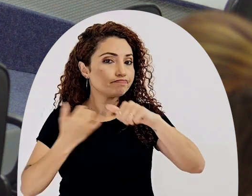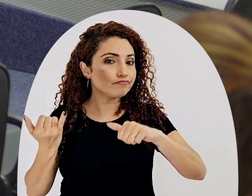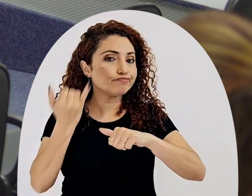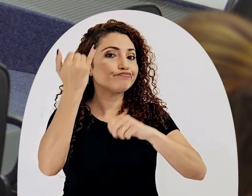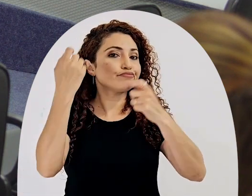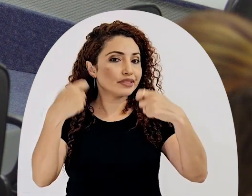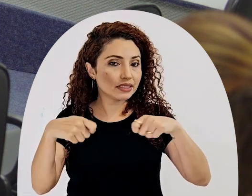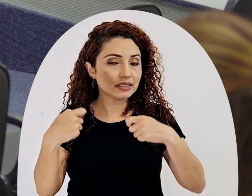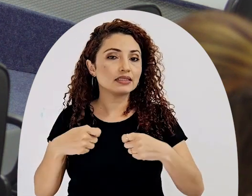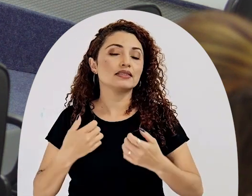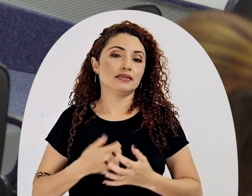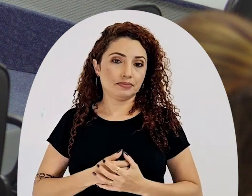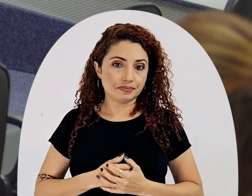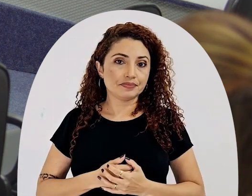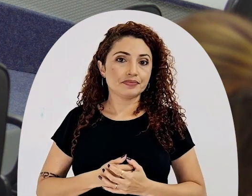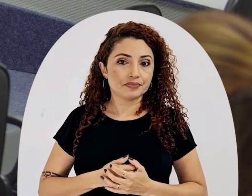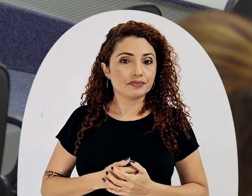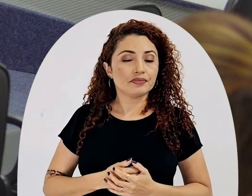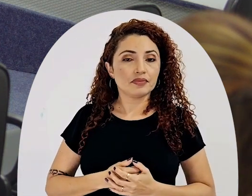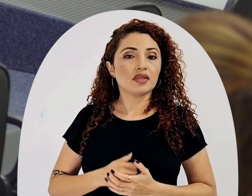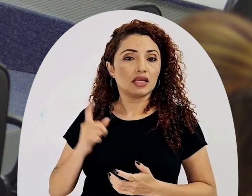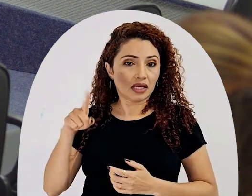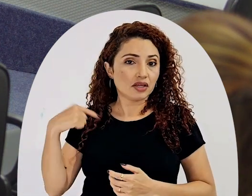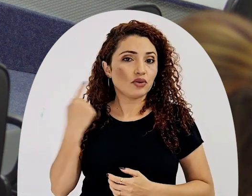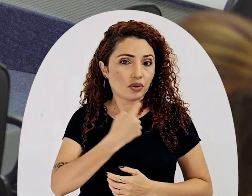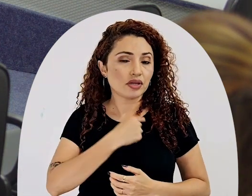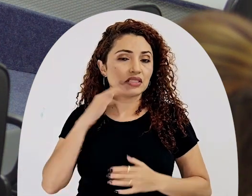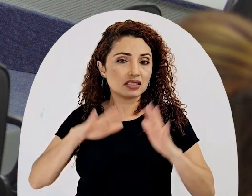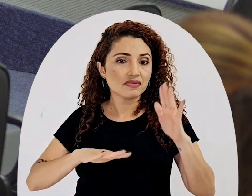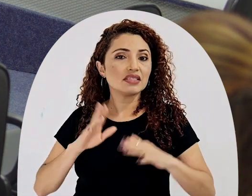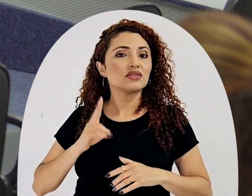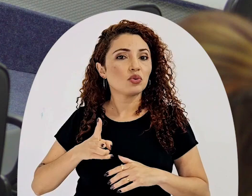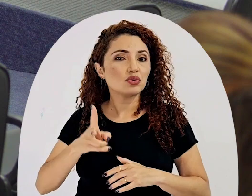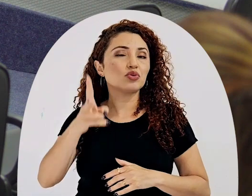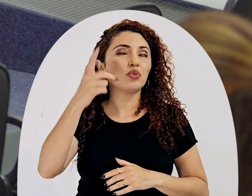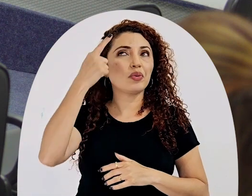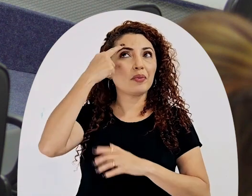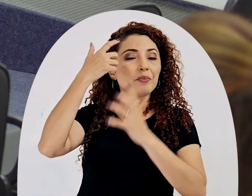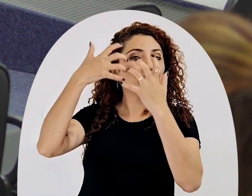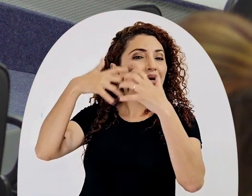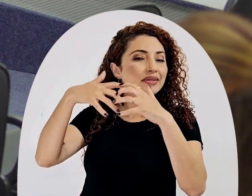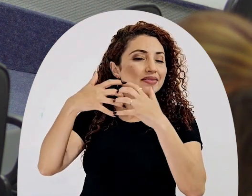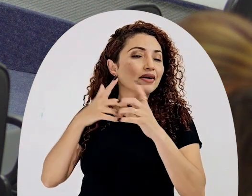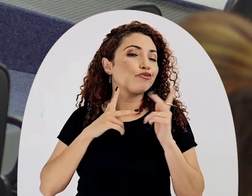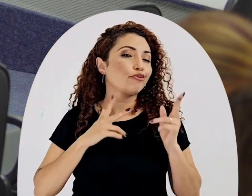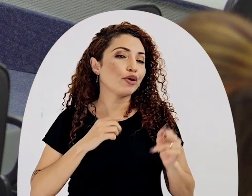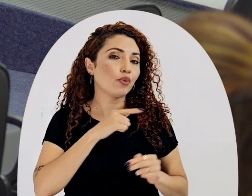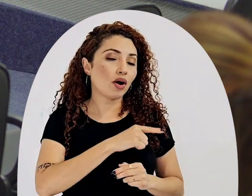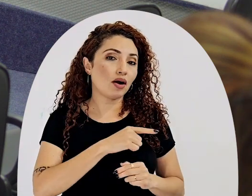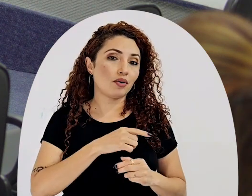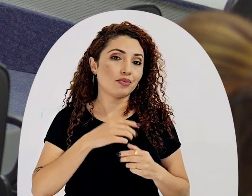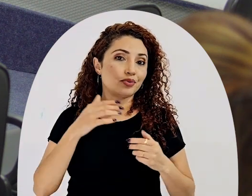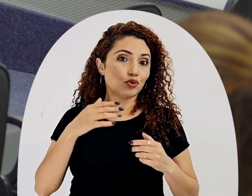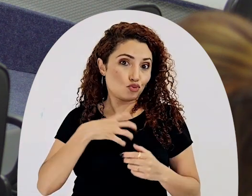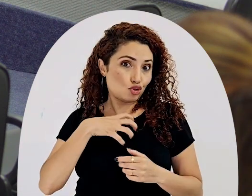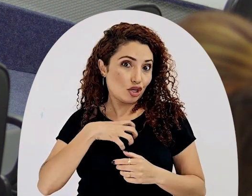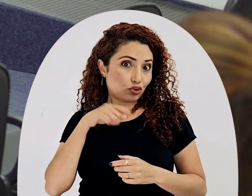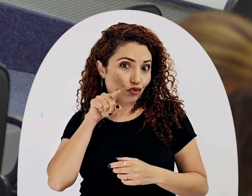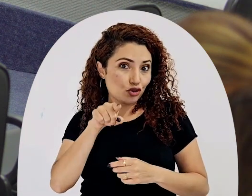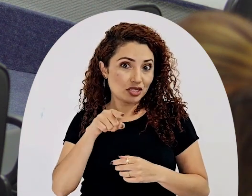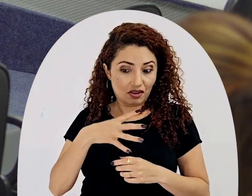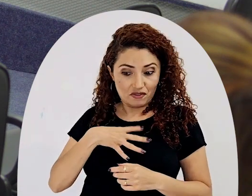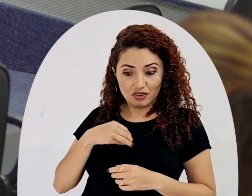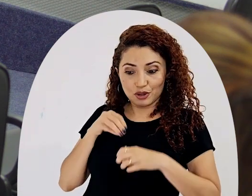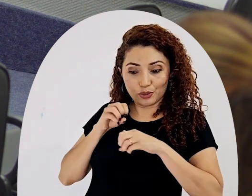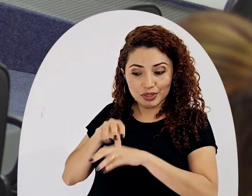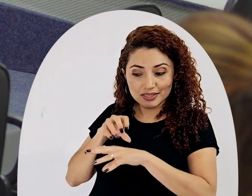esse pensamento. A forma como vocês estão criando seus filhos, seus netos, ou aquelas